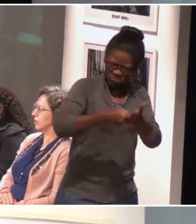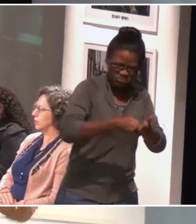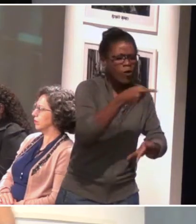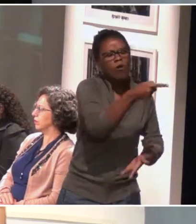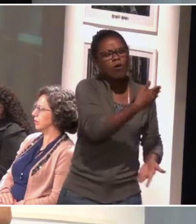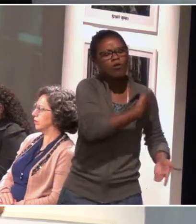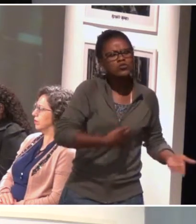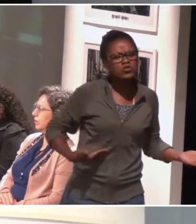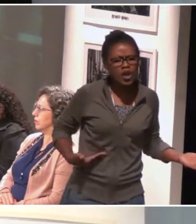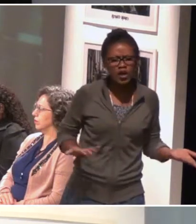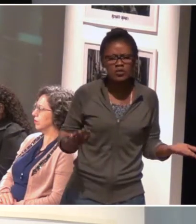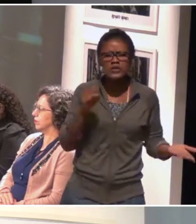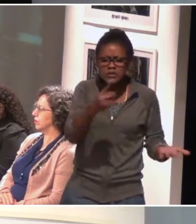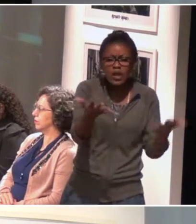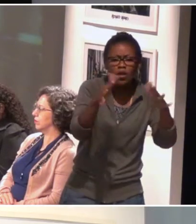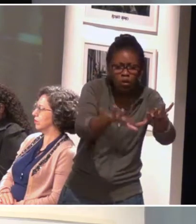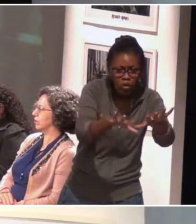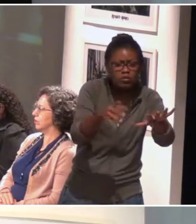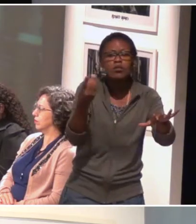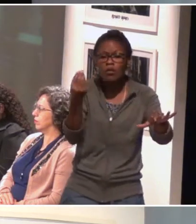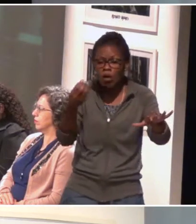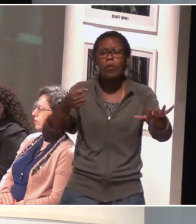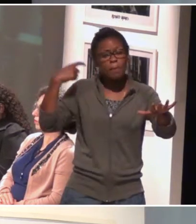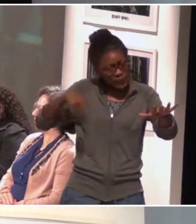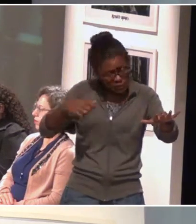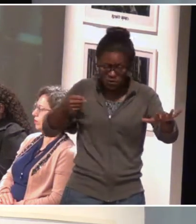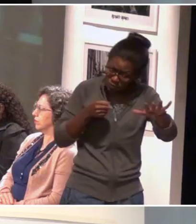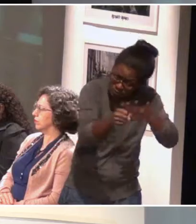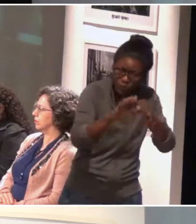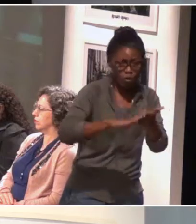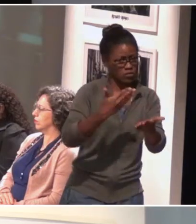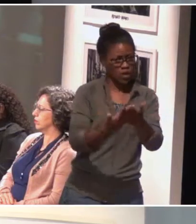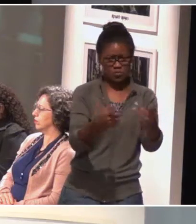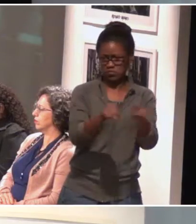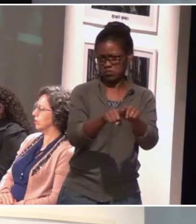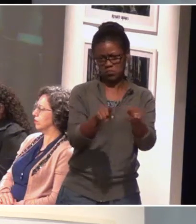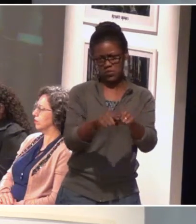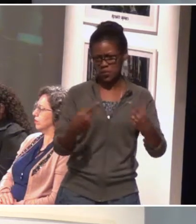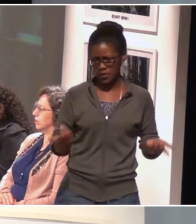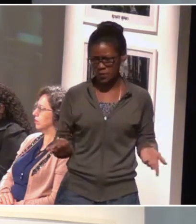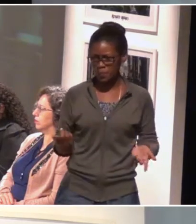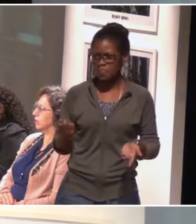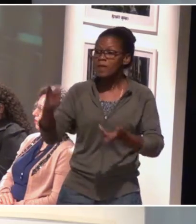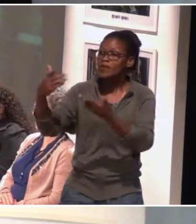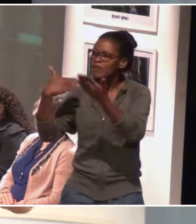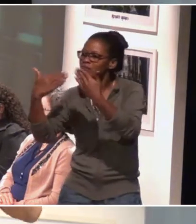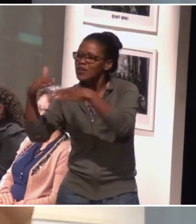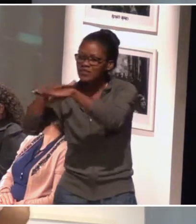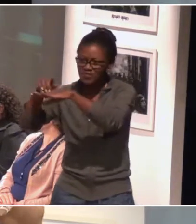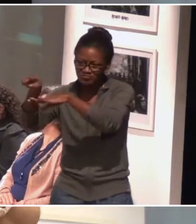Tem as denúncias, o aluno é matriculado, tem que ter um intérprete. Agora, é como eu estava explicando para os colegas ali.